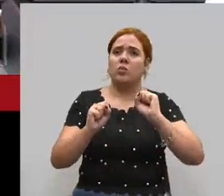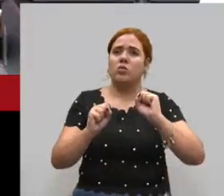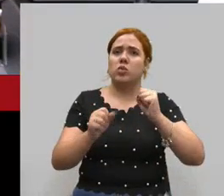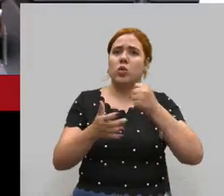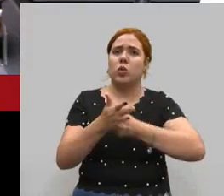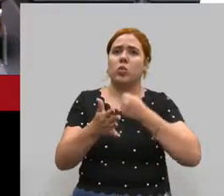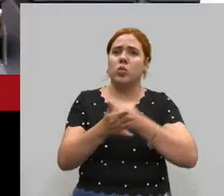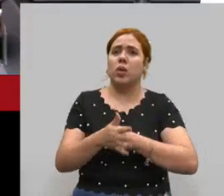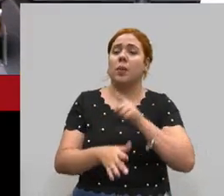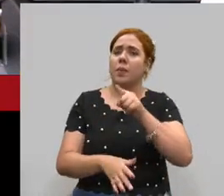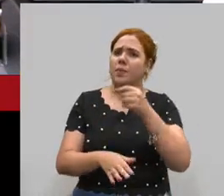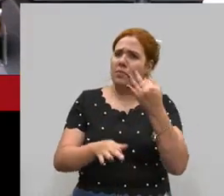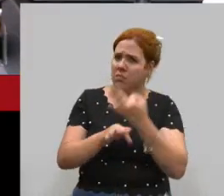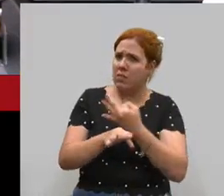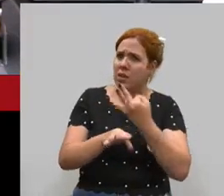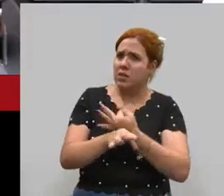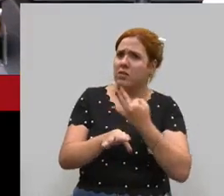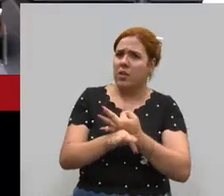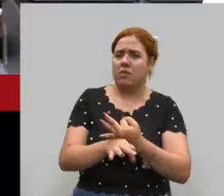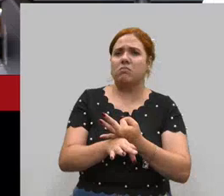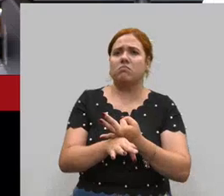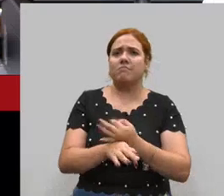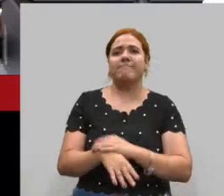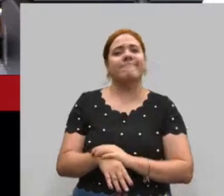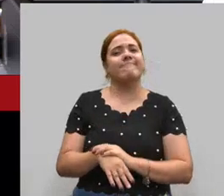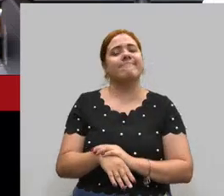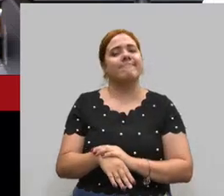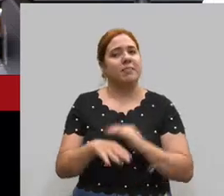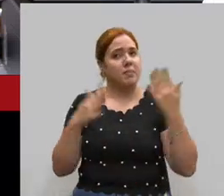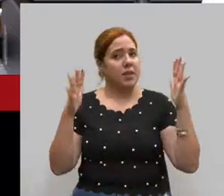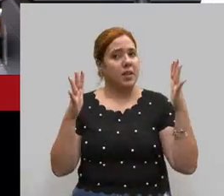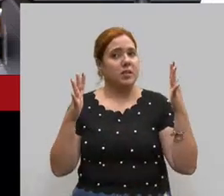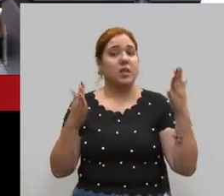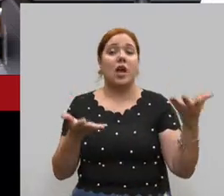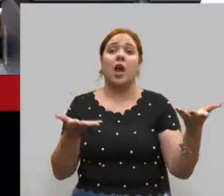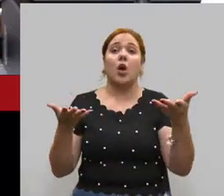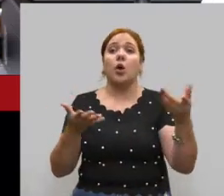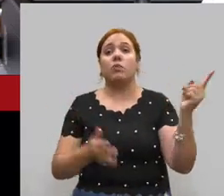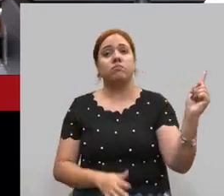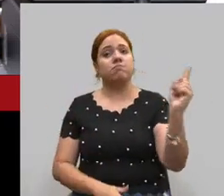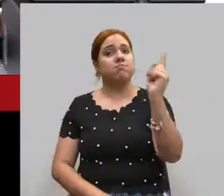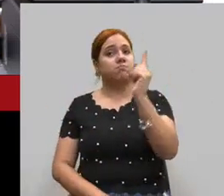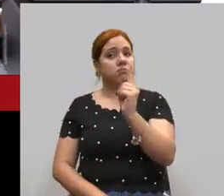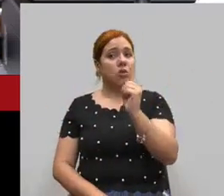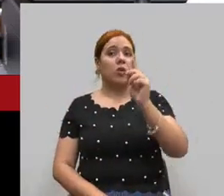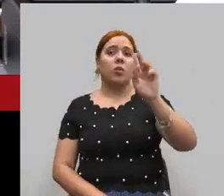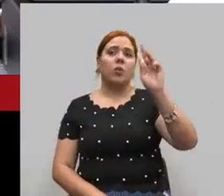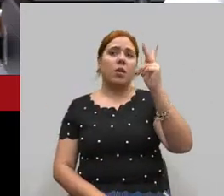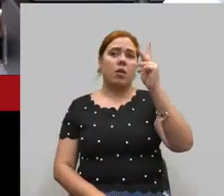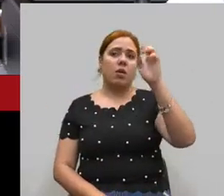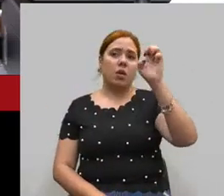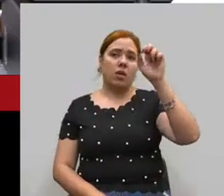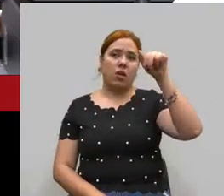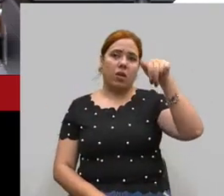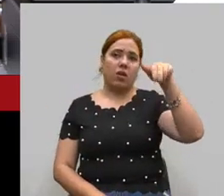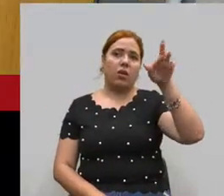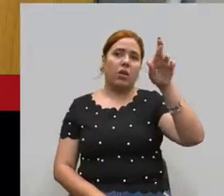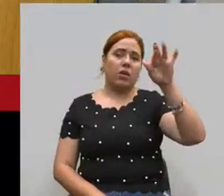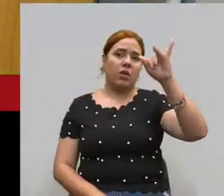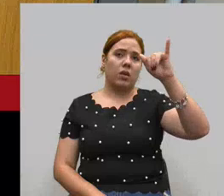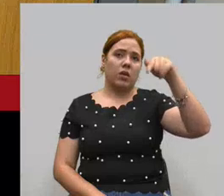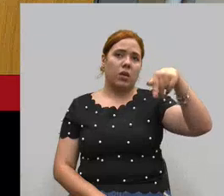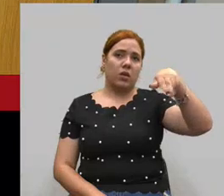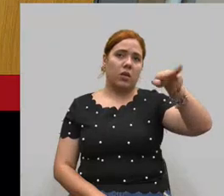parabéns viu passo a palavra agora Henrique Fernandes tato expedições